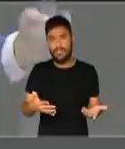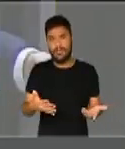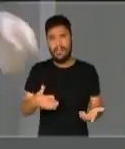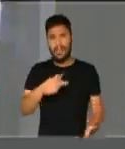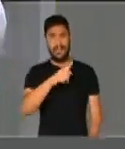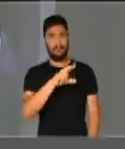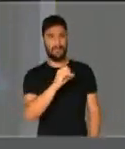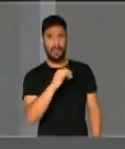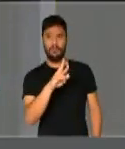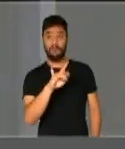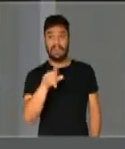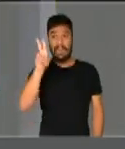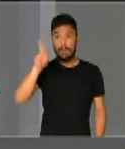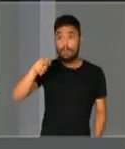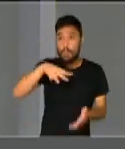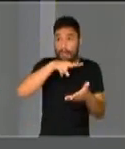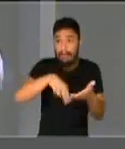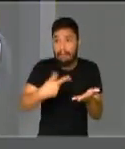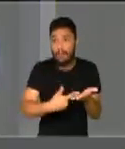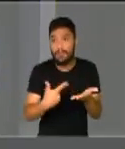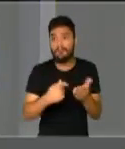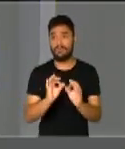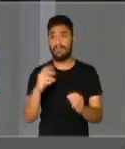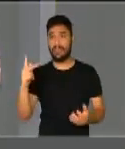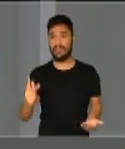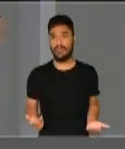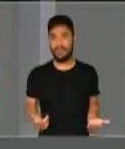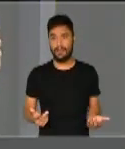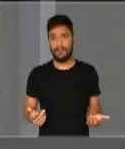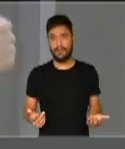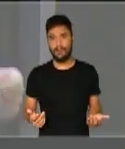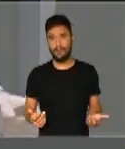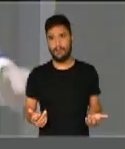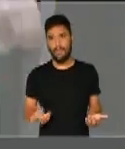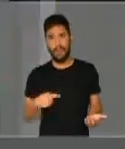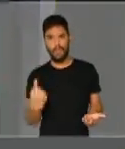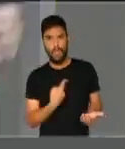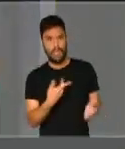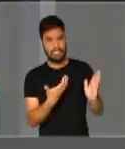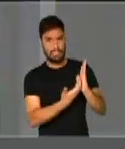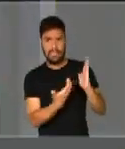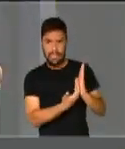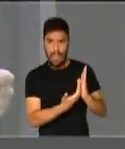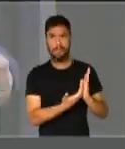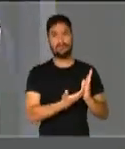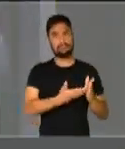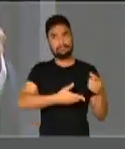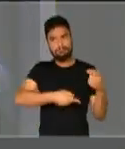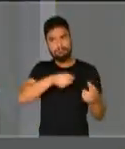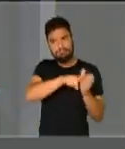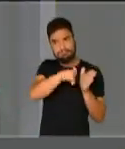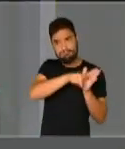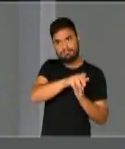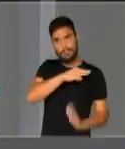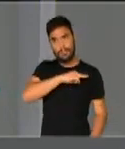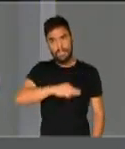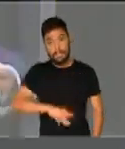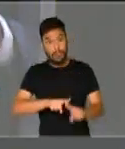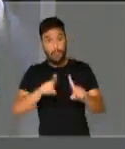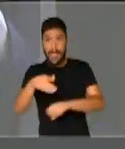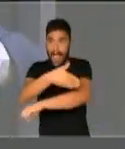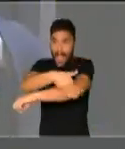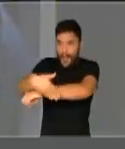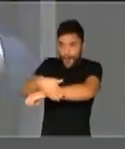Paulo Freire sem ter lido um livro de Paulo Freire. Nós vamos estar aqui ao mesmo tempo que as ruas vão estar lotadas de esperança, porque a universidade é a